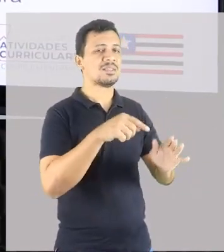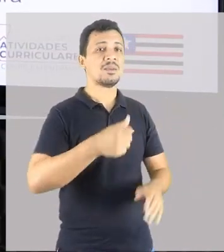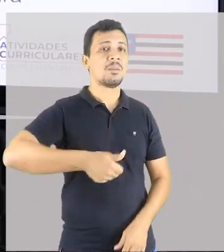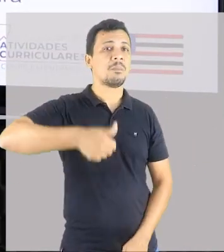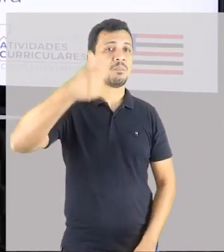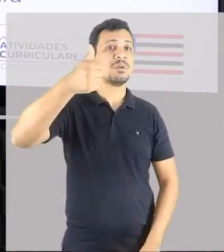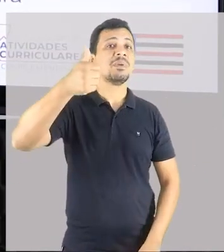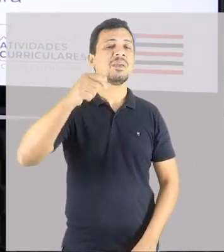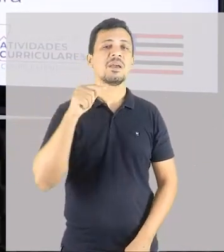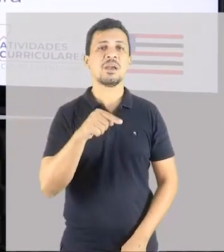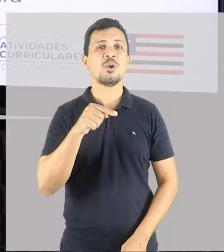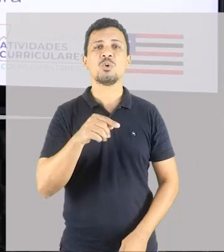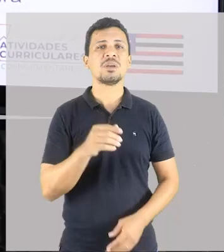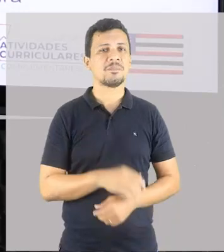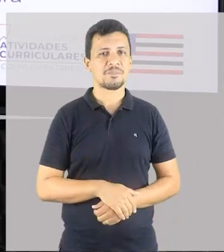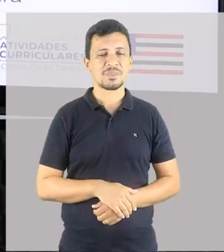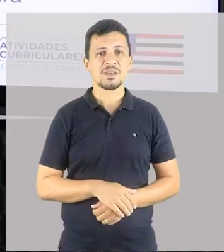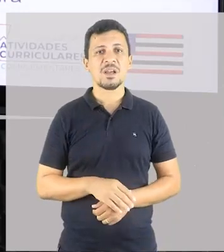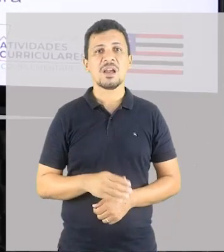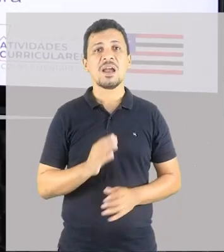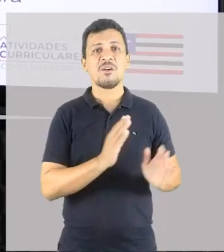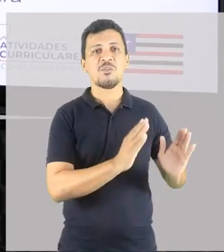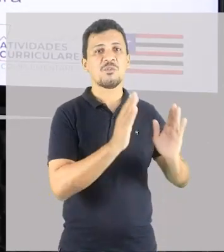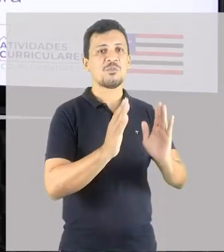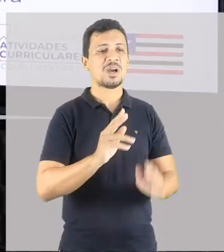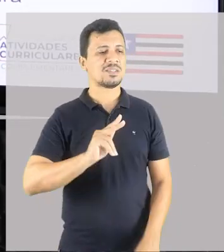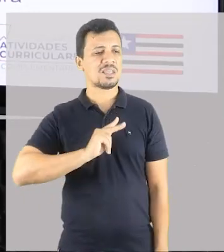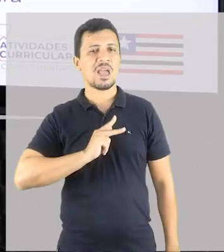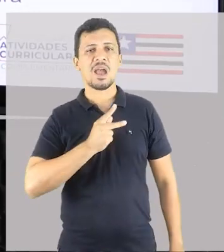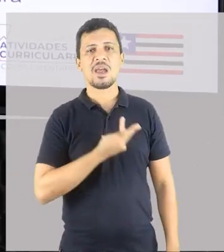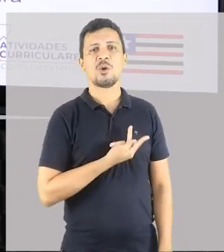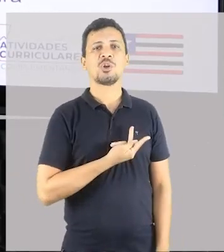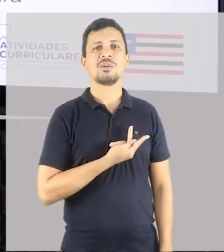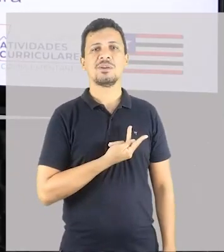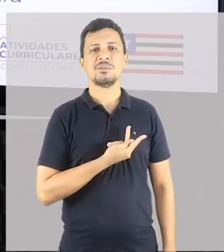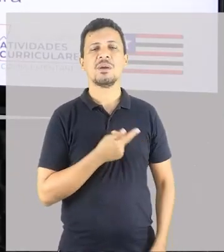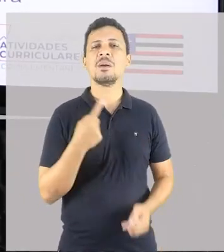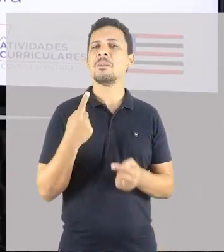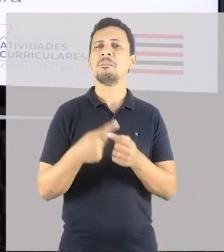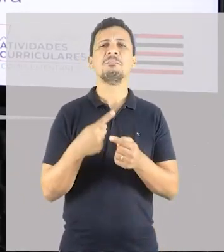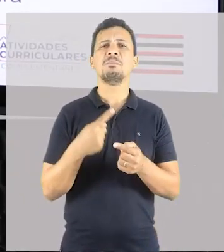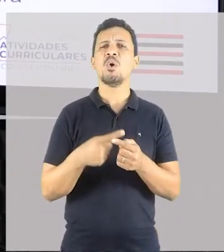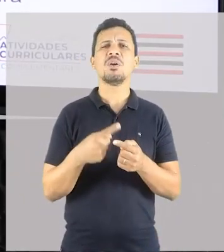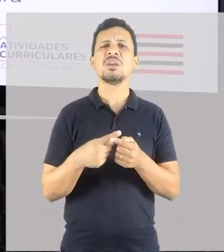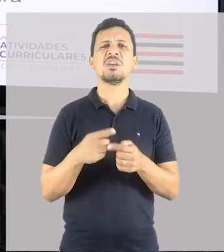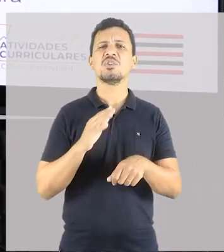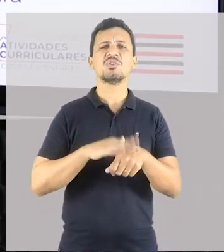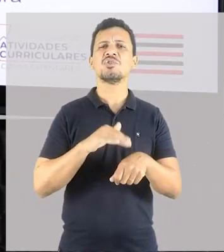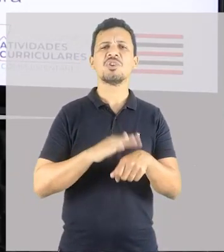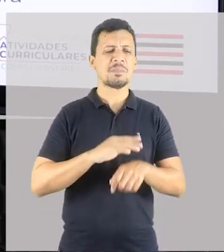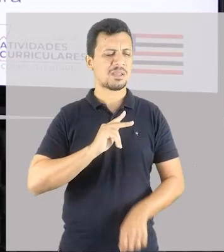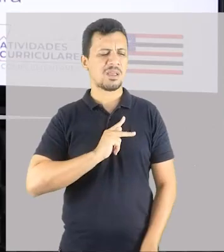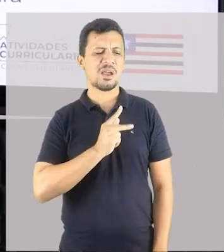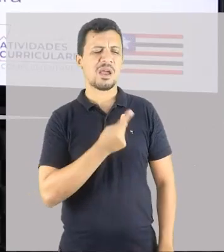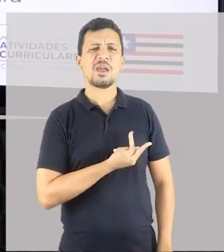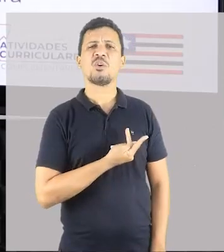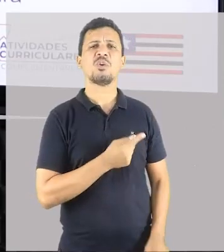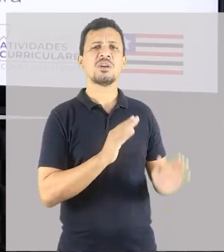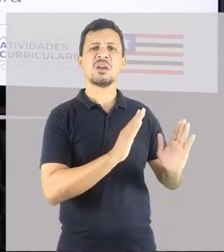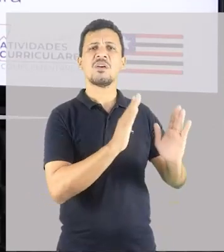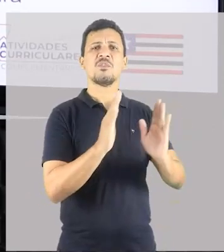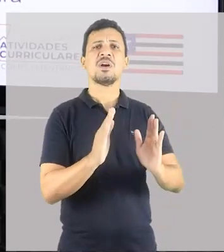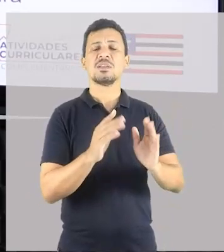modernismo está associada exatamente ao que nós chamamos de fase heróica. Por que é chamada, Josefina, de fase heróica? Porque é